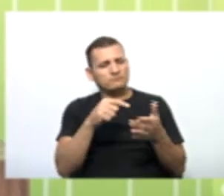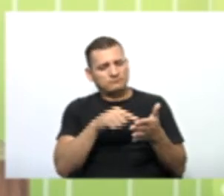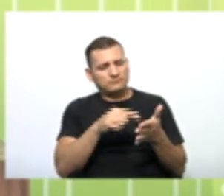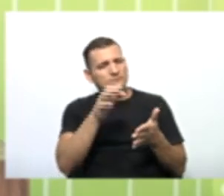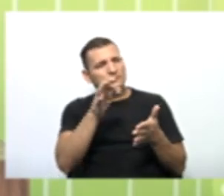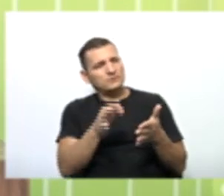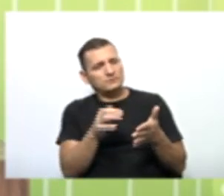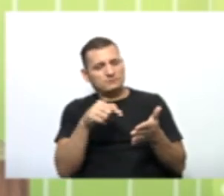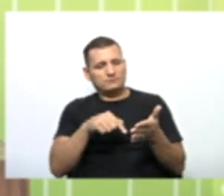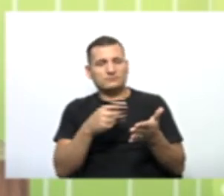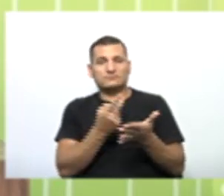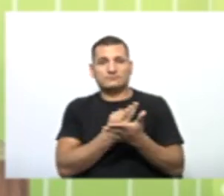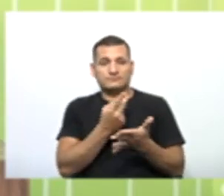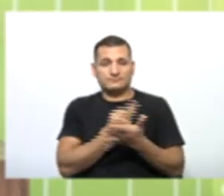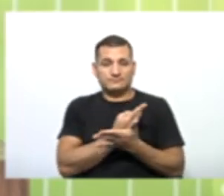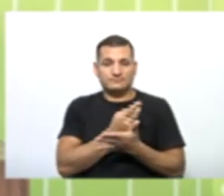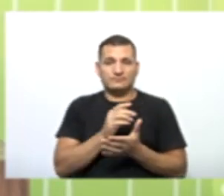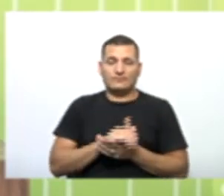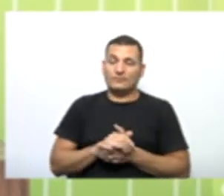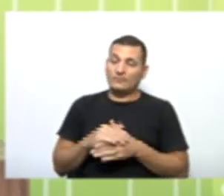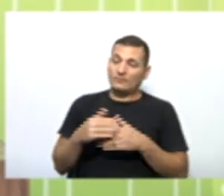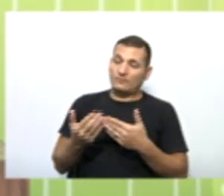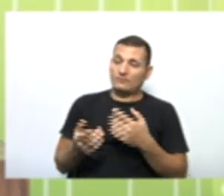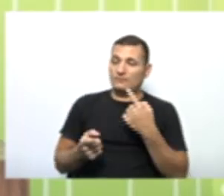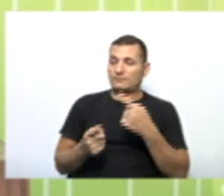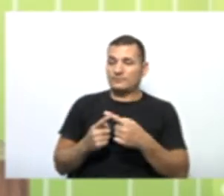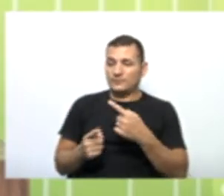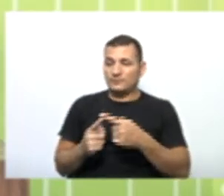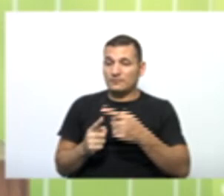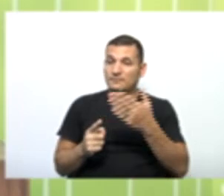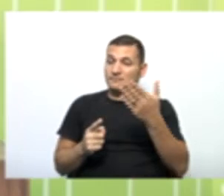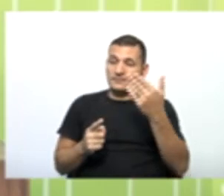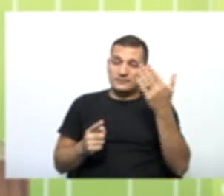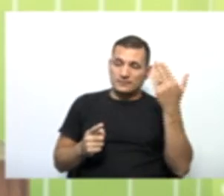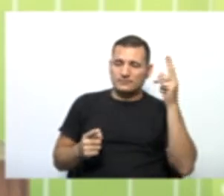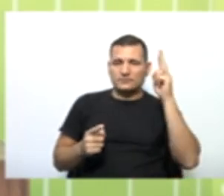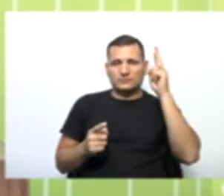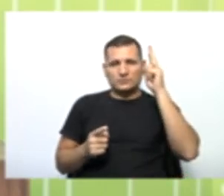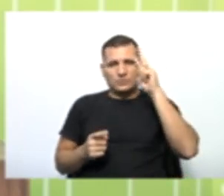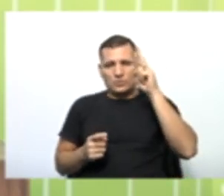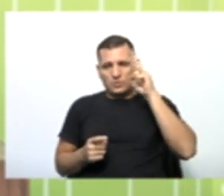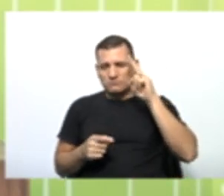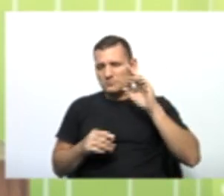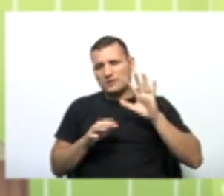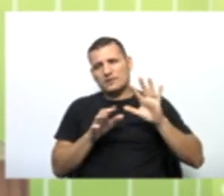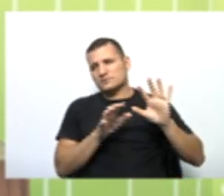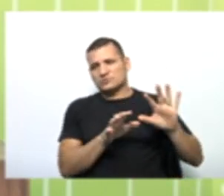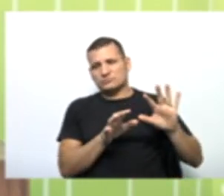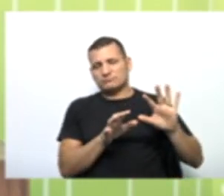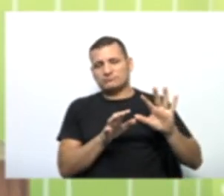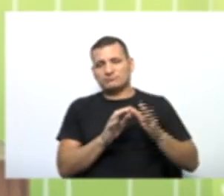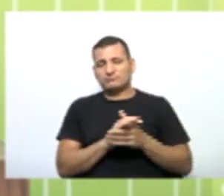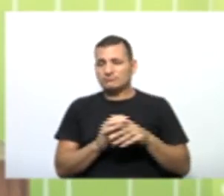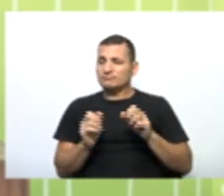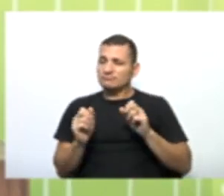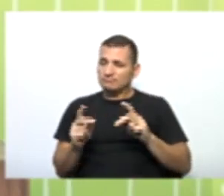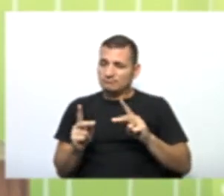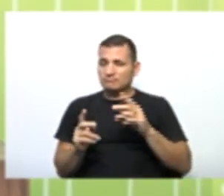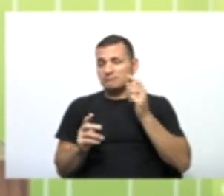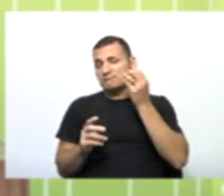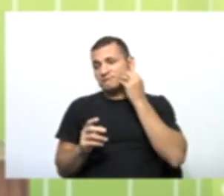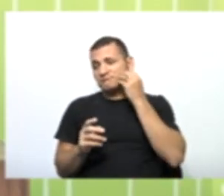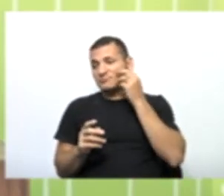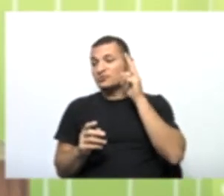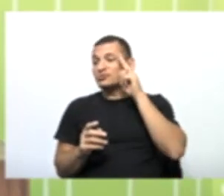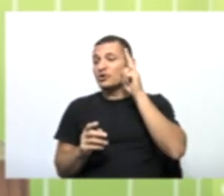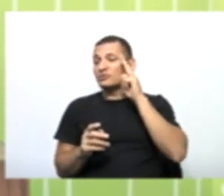errado? Ah, porque nossos antepassados, isso desde a história era assim. Tudo bem, vou lá perguntar para os